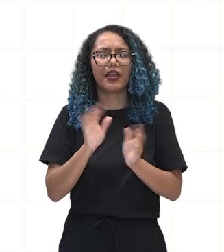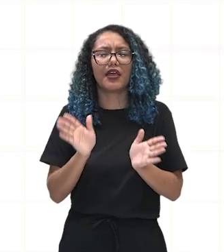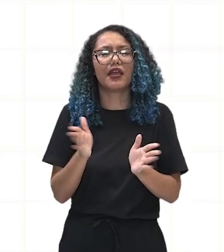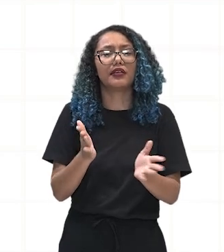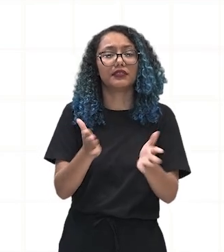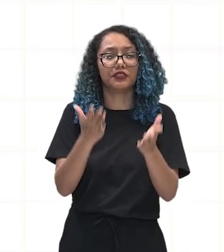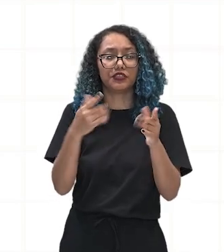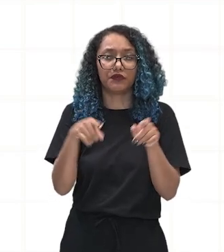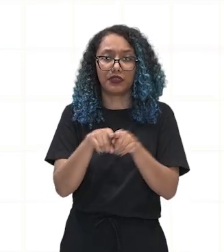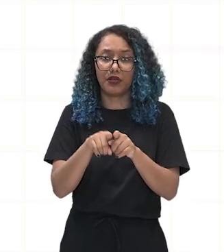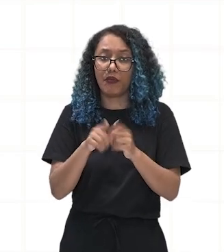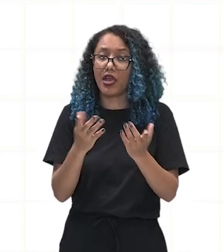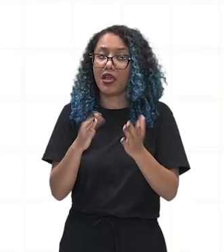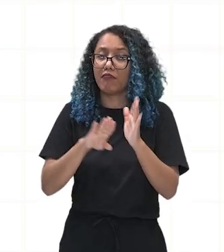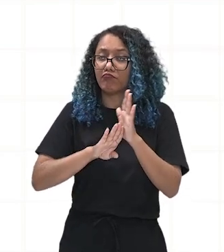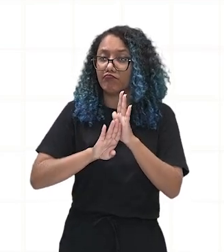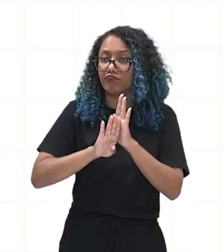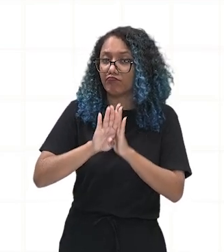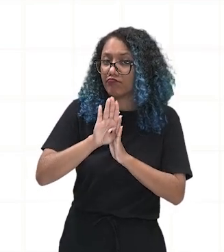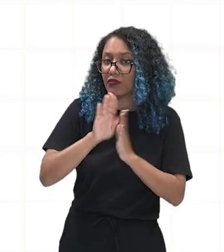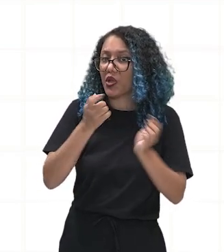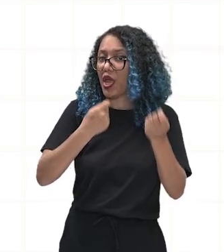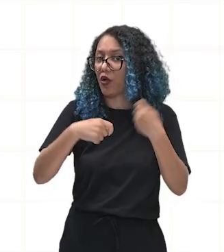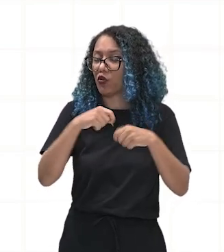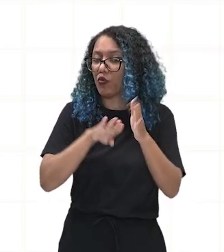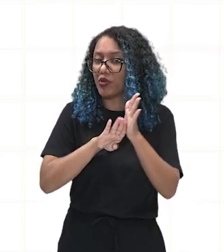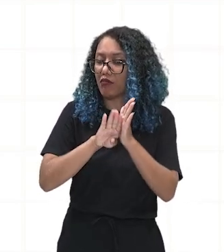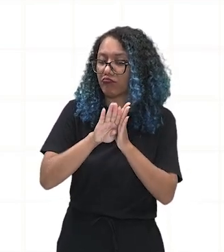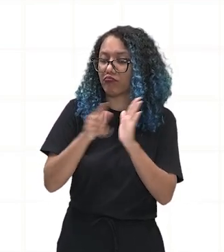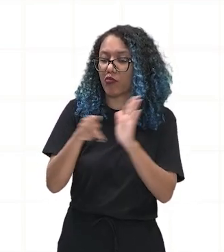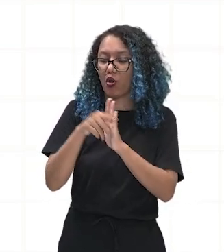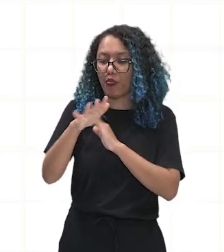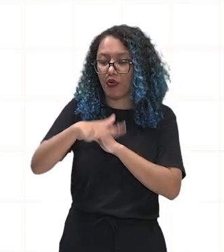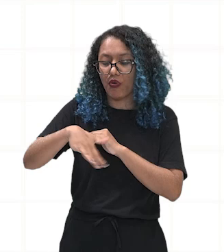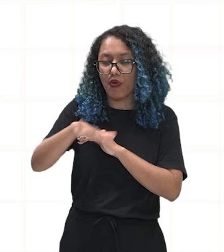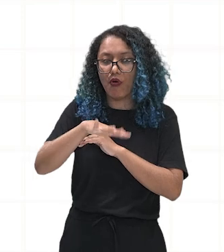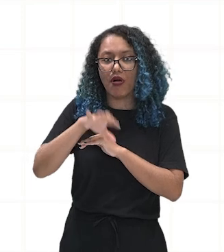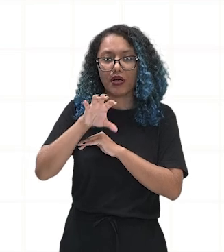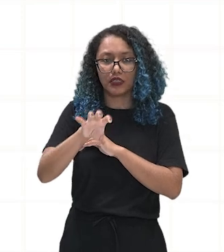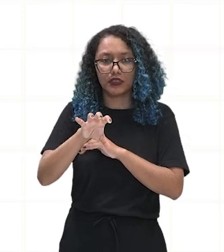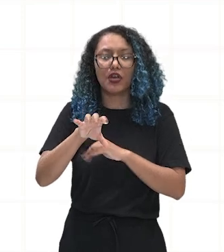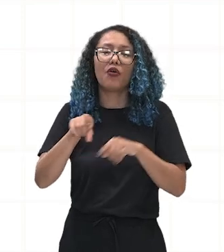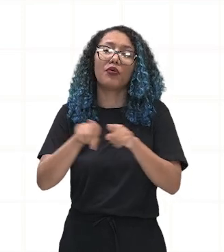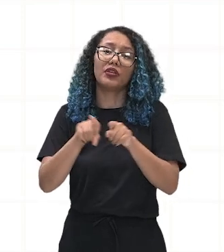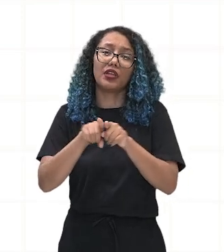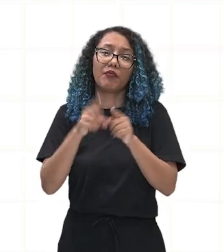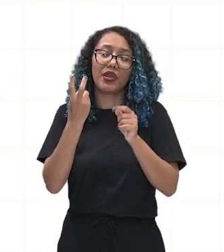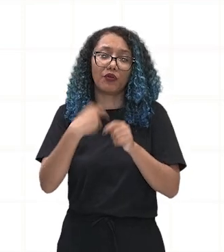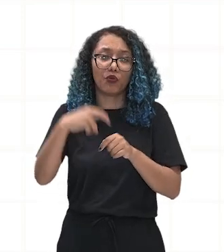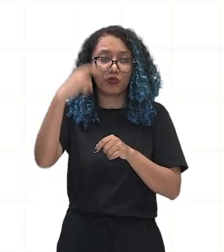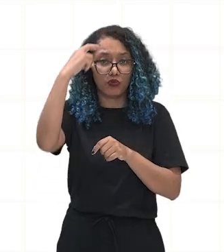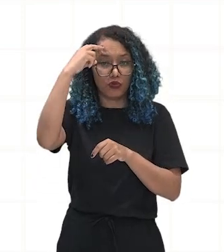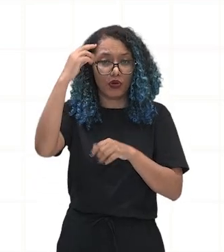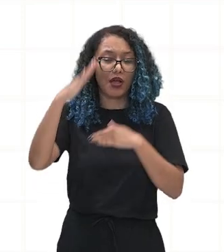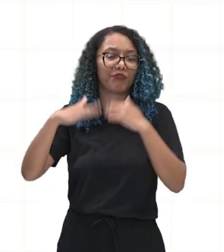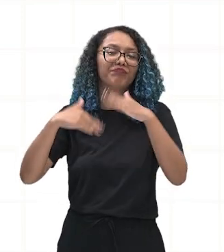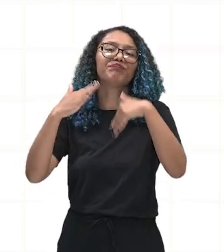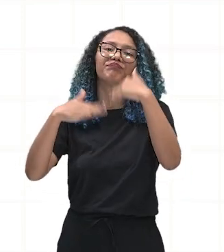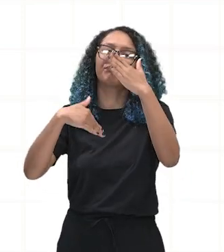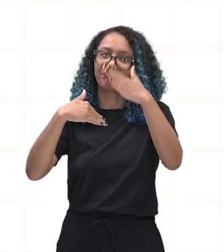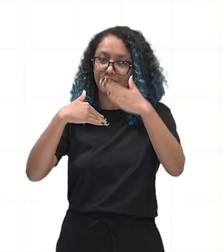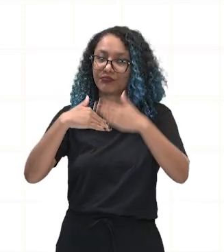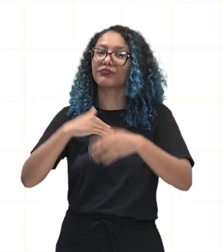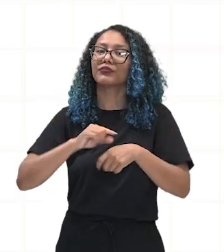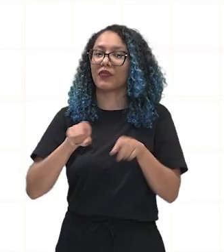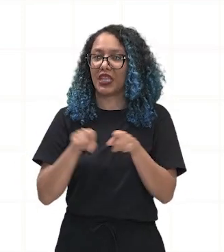o crescimento econômico da região e para o enriquecimento cultural, certo? Nós vamos